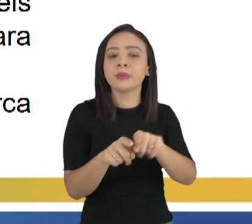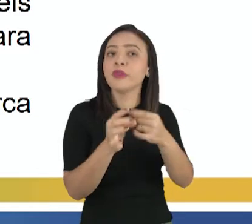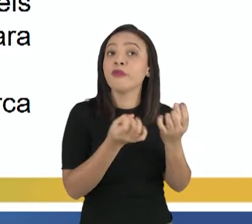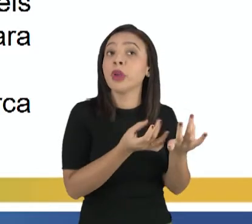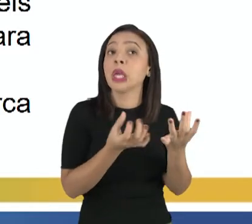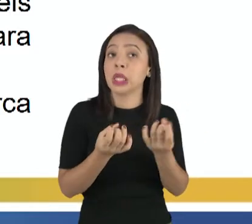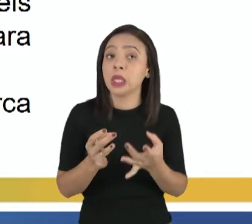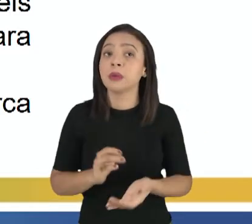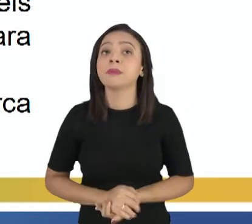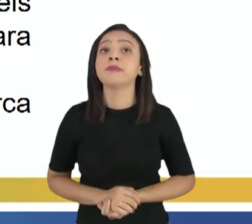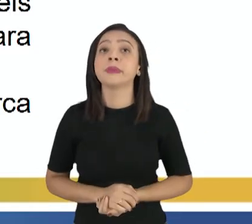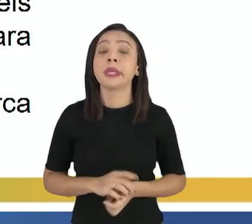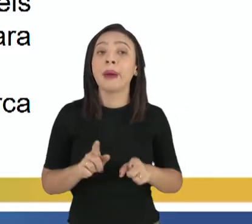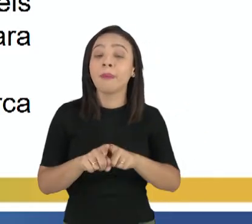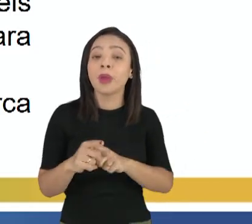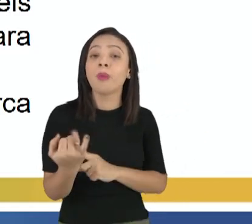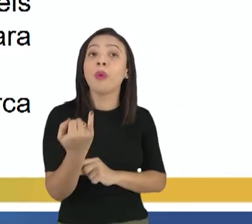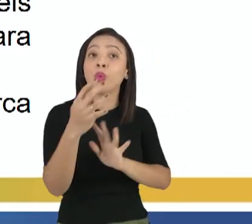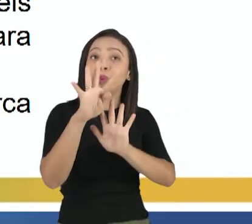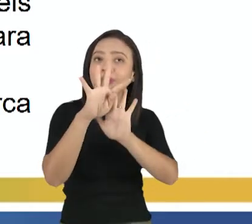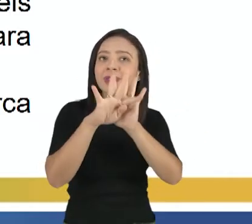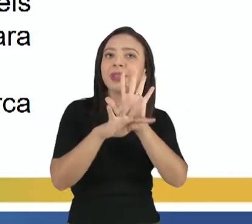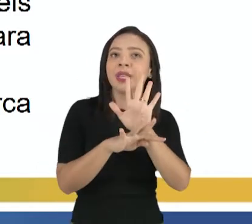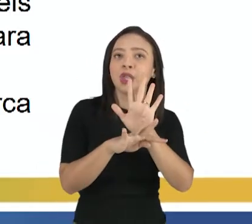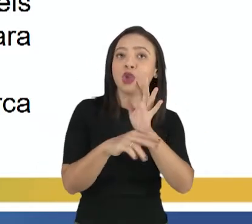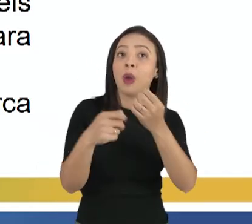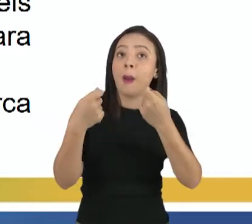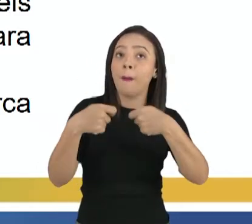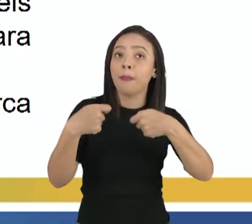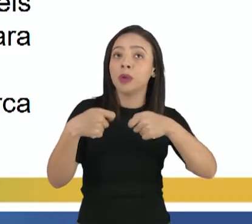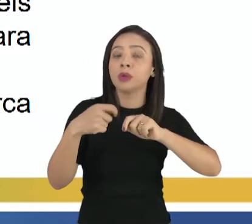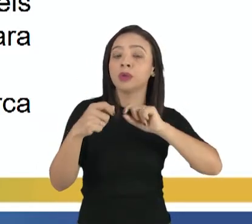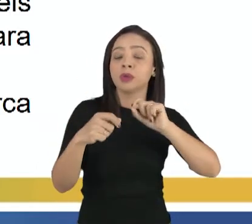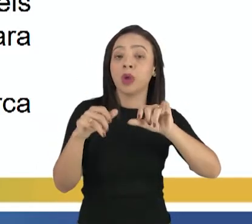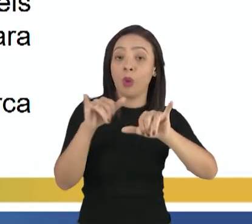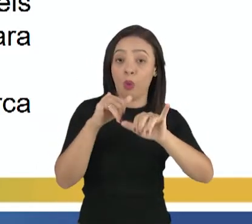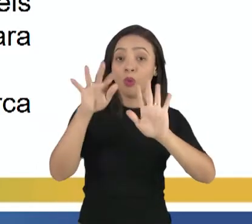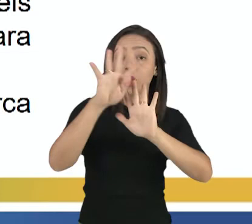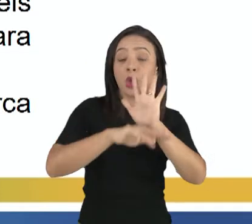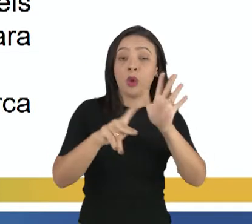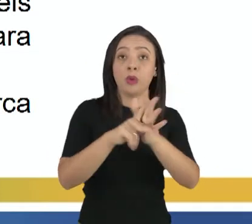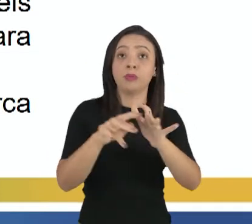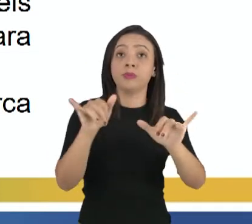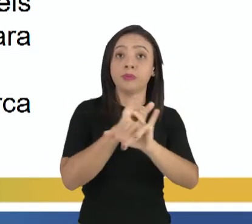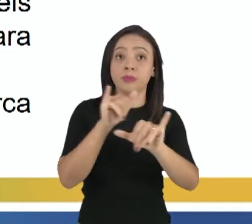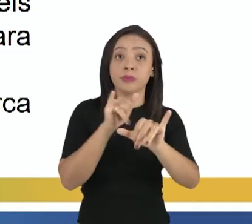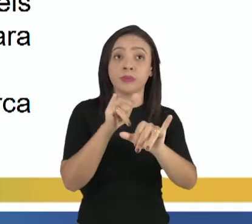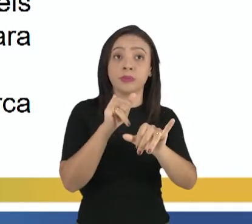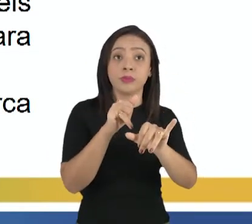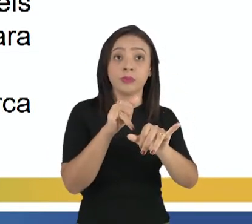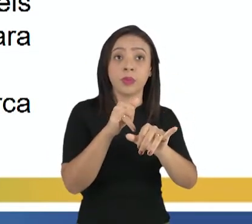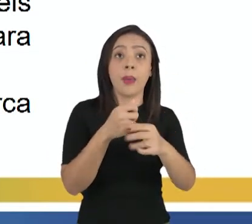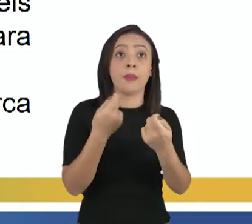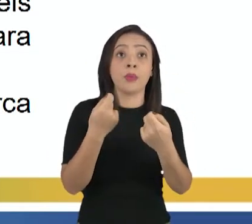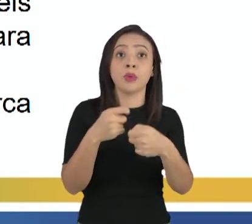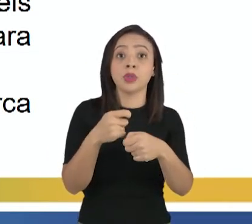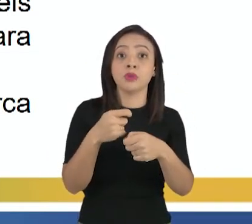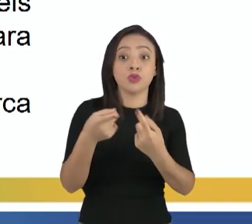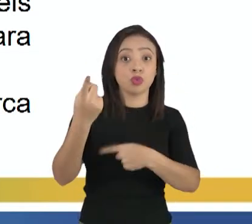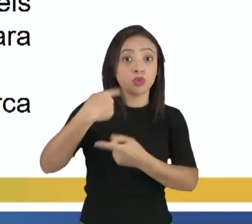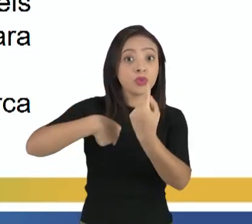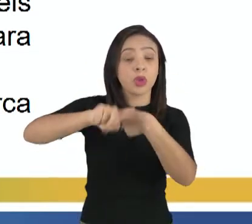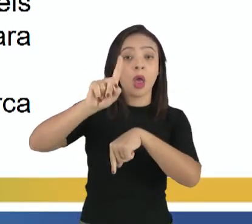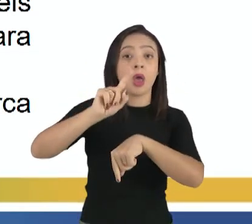vender. Outra coisa, o texto. No texto de uma peça publicitária pode estar escondido o sucesso de uma marca ou